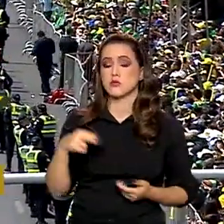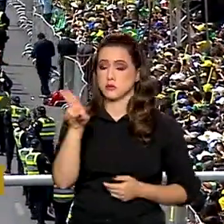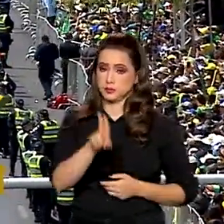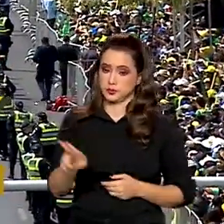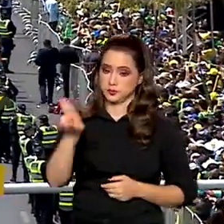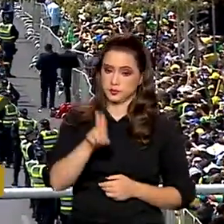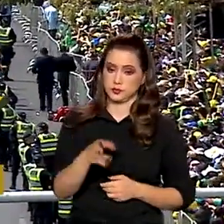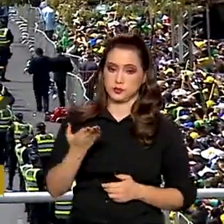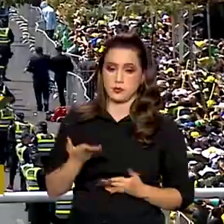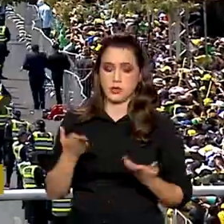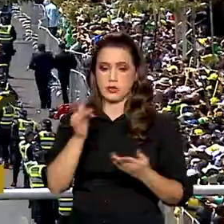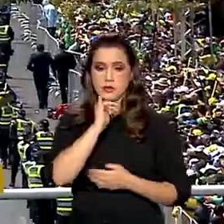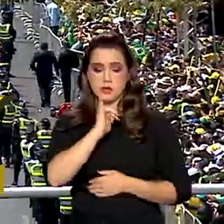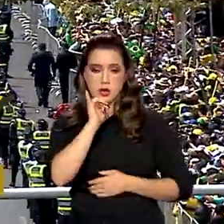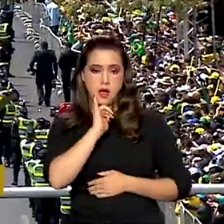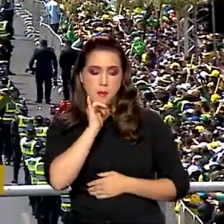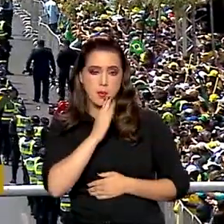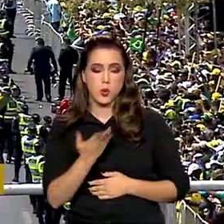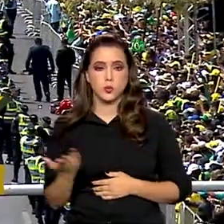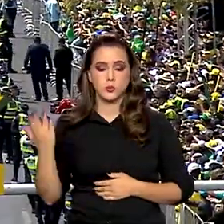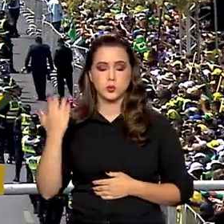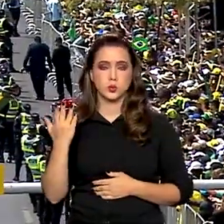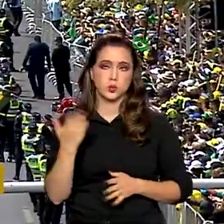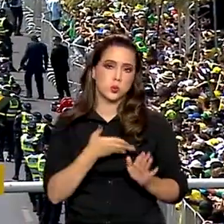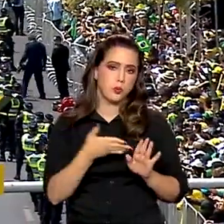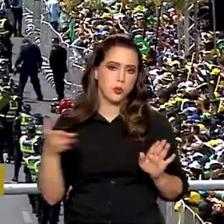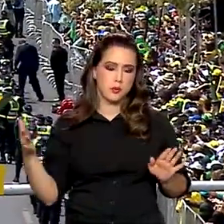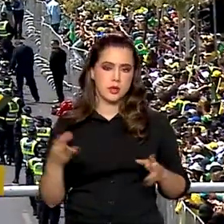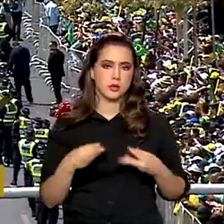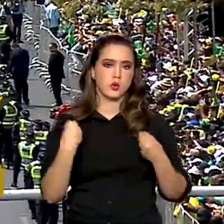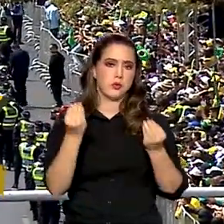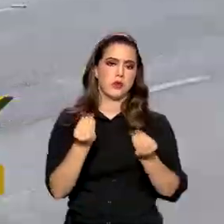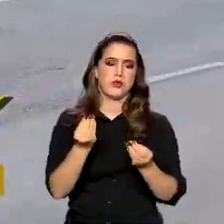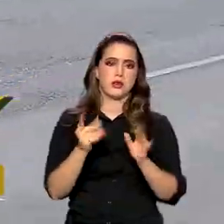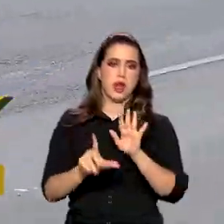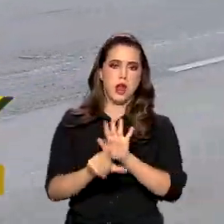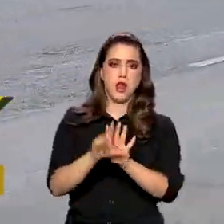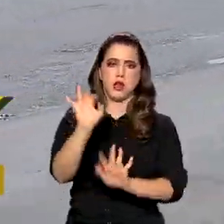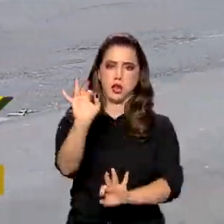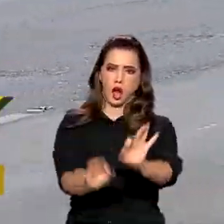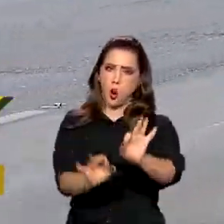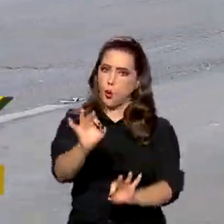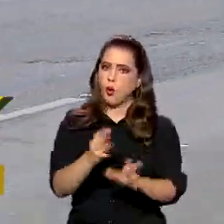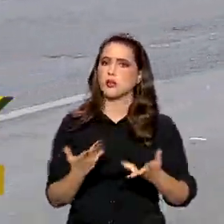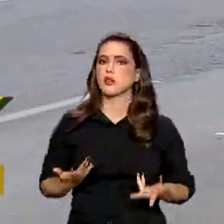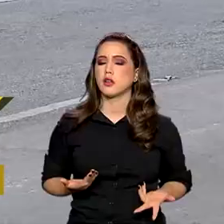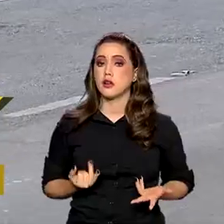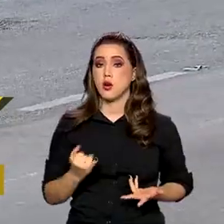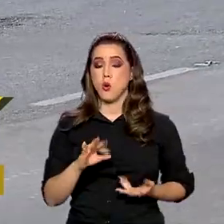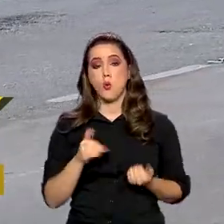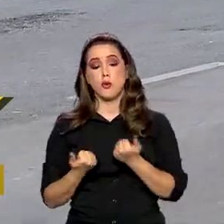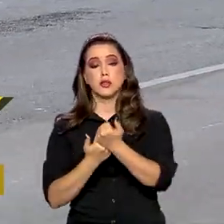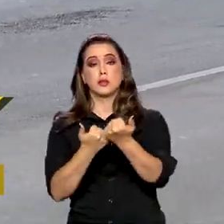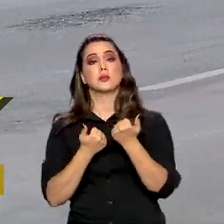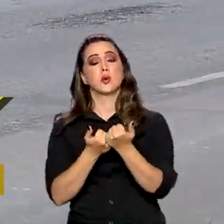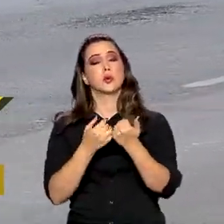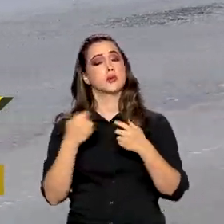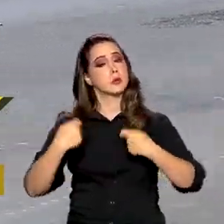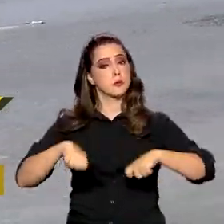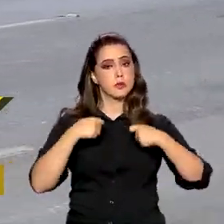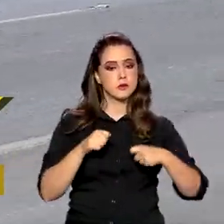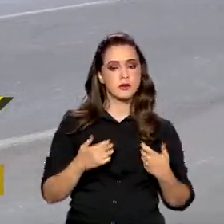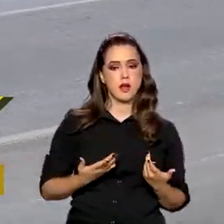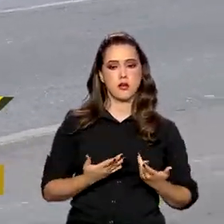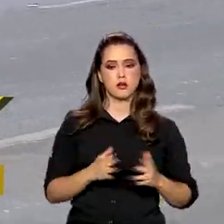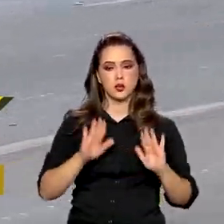empregada, por exemplo, né, um exemplo, uma situação para garantia da lei da ordem, um apoio a uma determinada operação, e